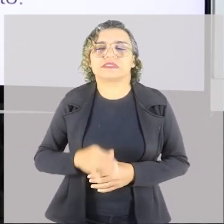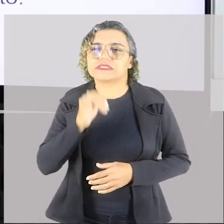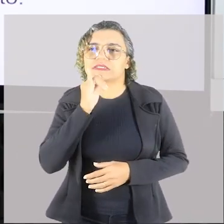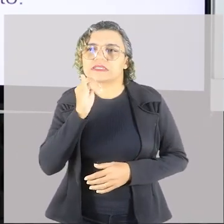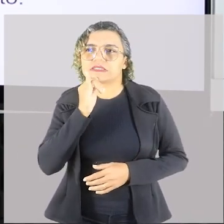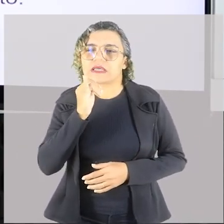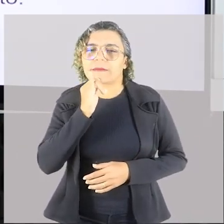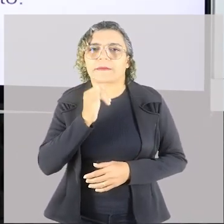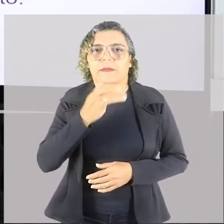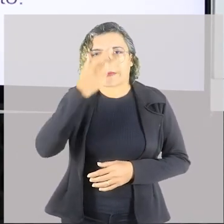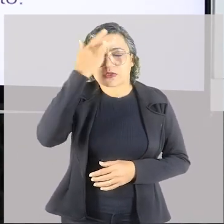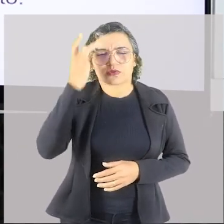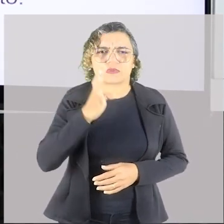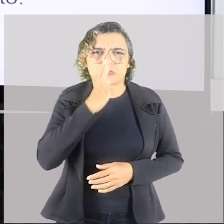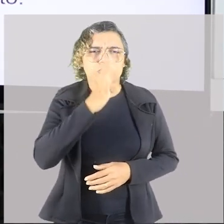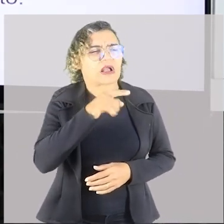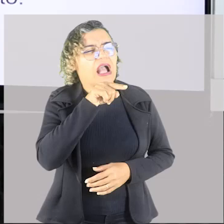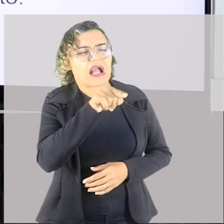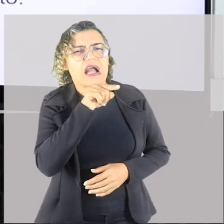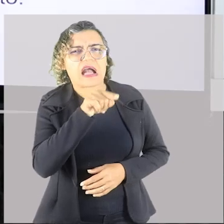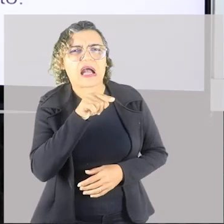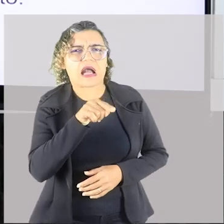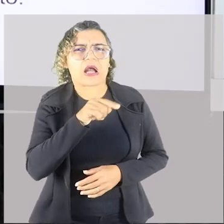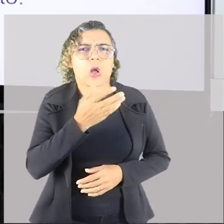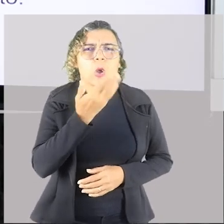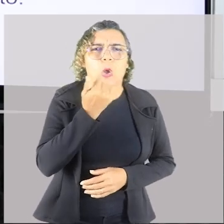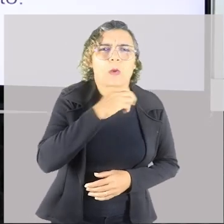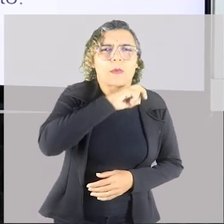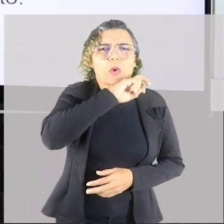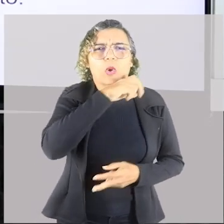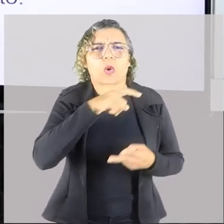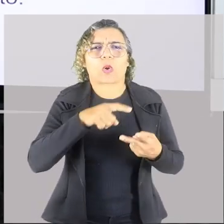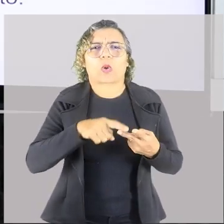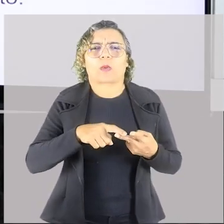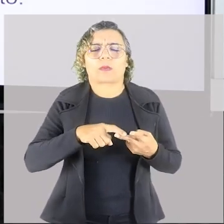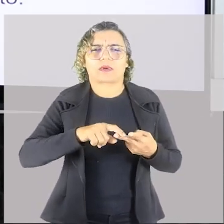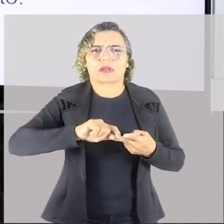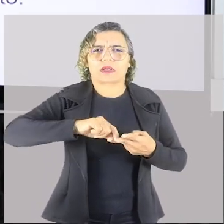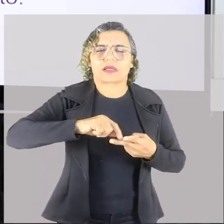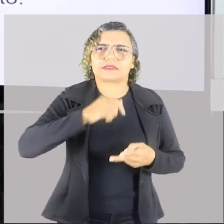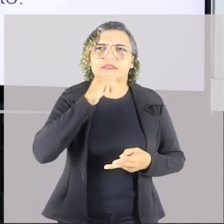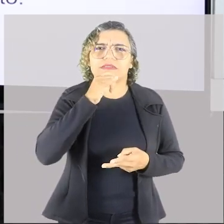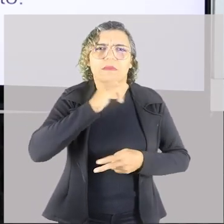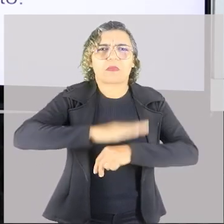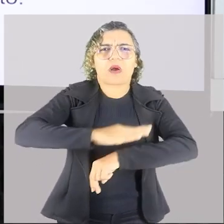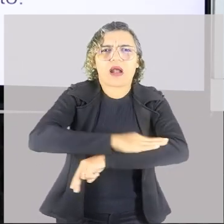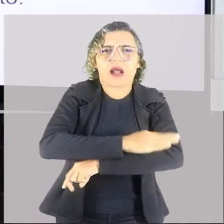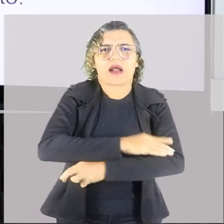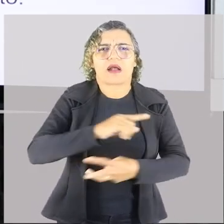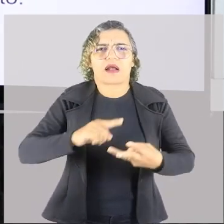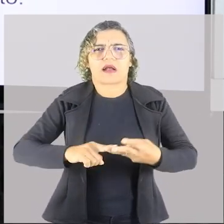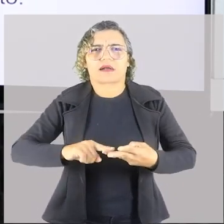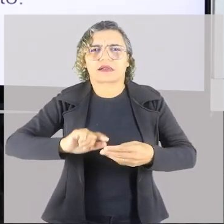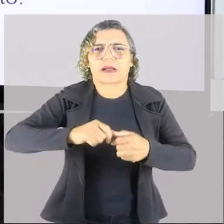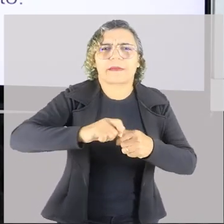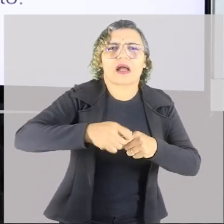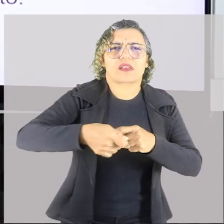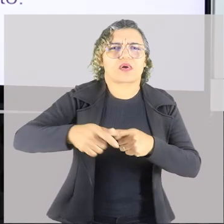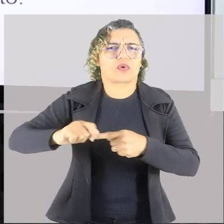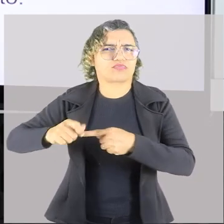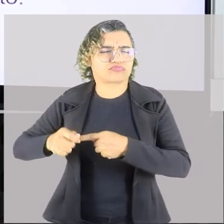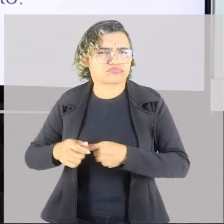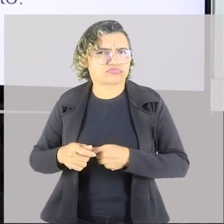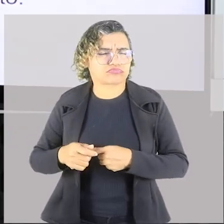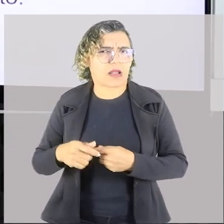outras pessoas de comedores de cobra, de comedor de rã, de comedor de camarão? Por que existe esse processo de ofender a